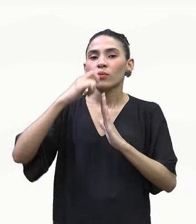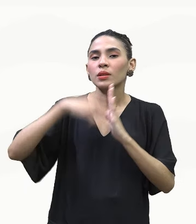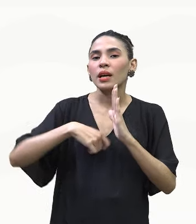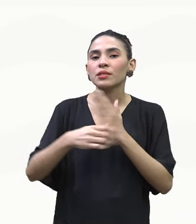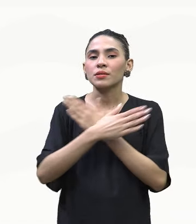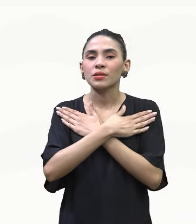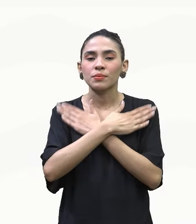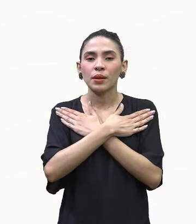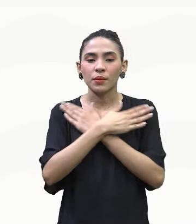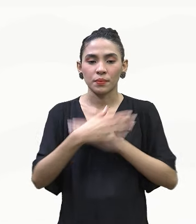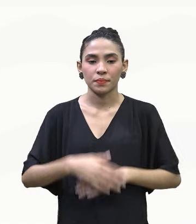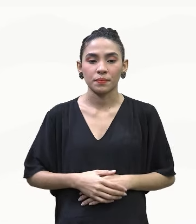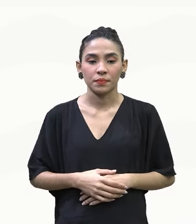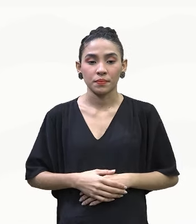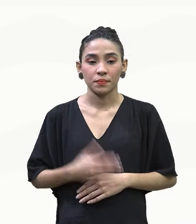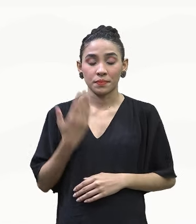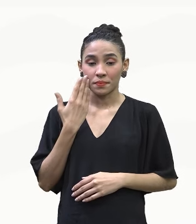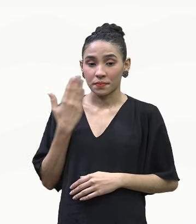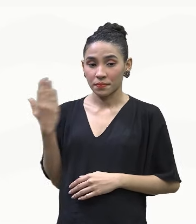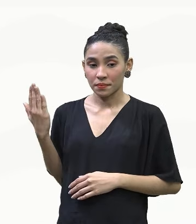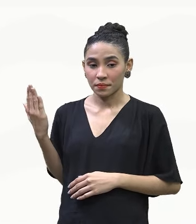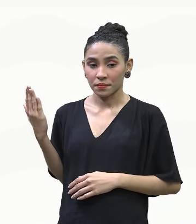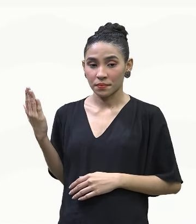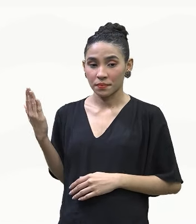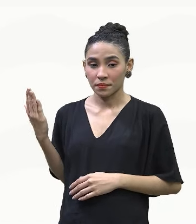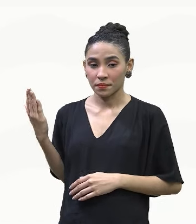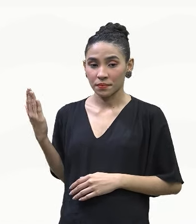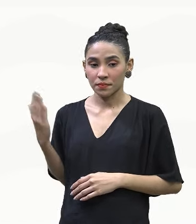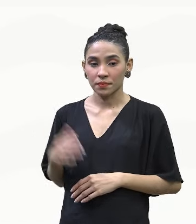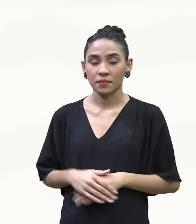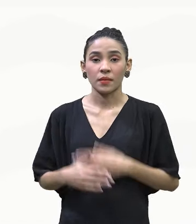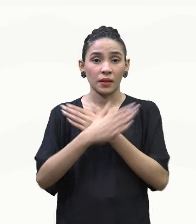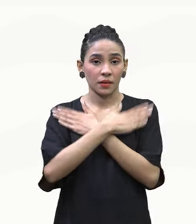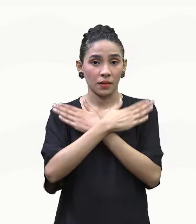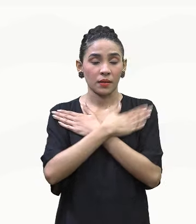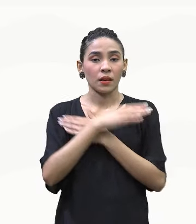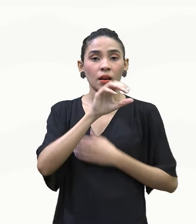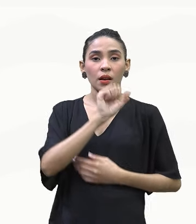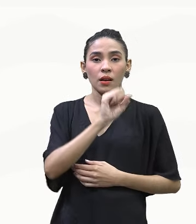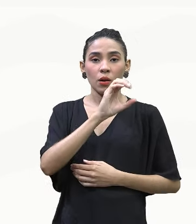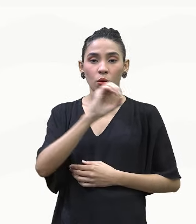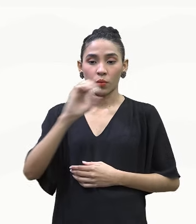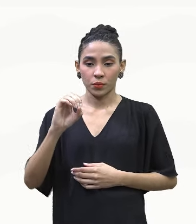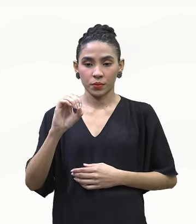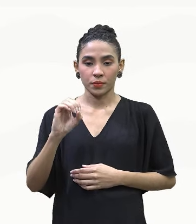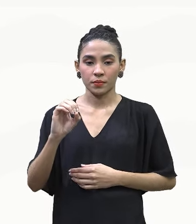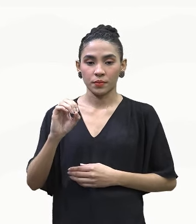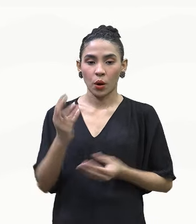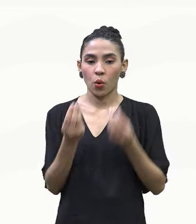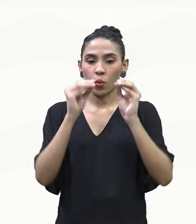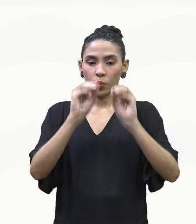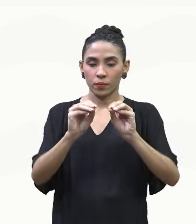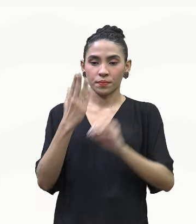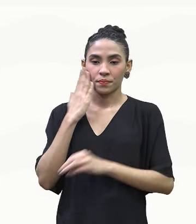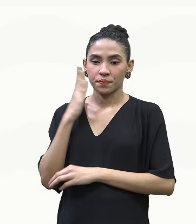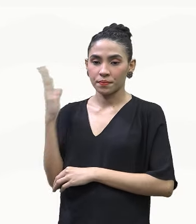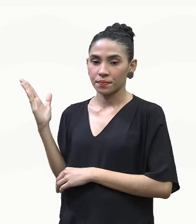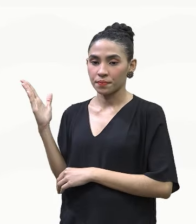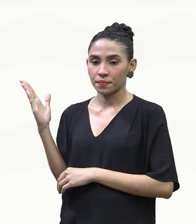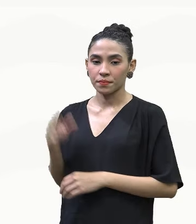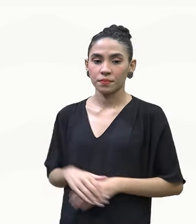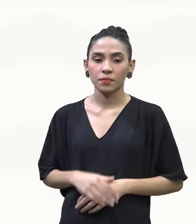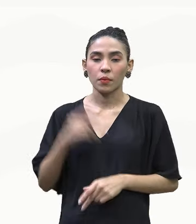hein então desempregados são quantos Professor 800 olha ok colocando aqui os dados não é